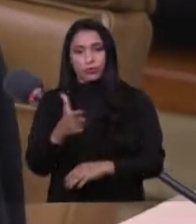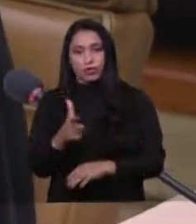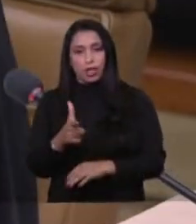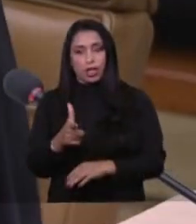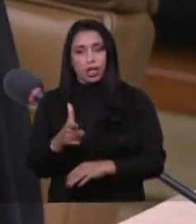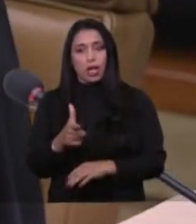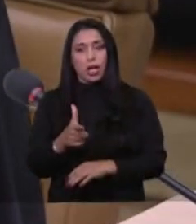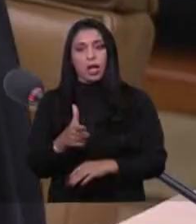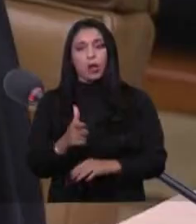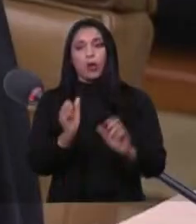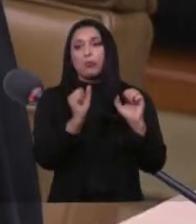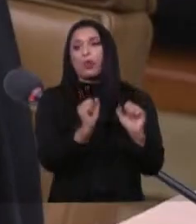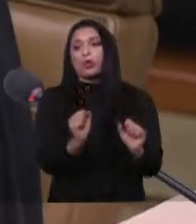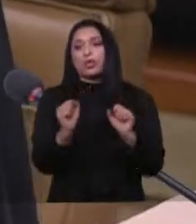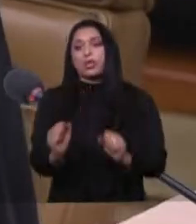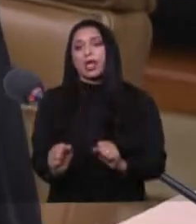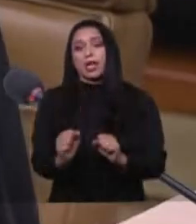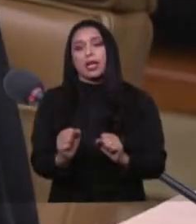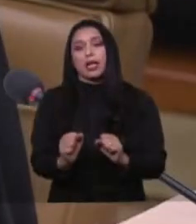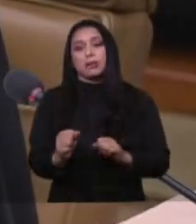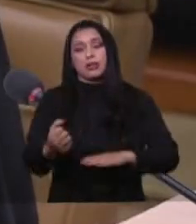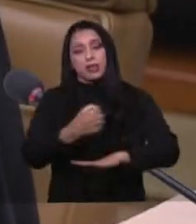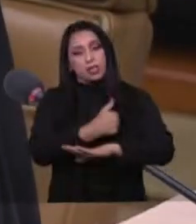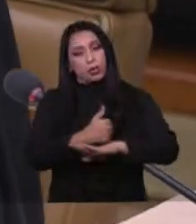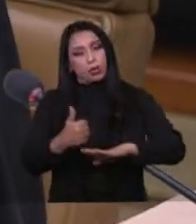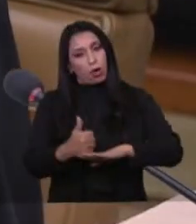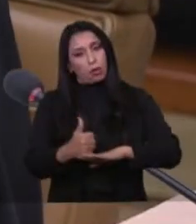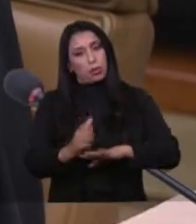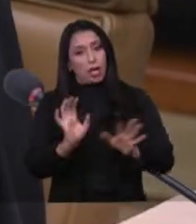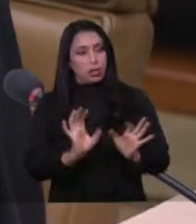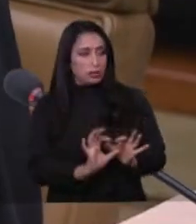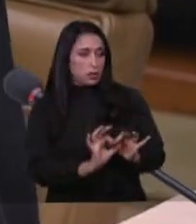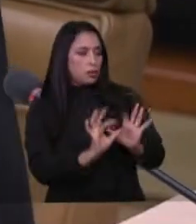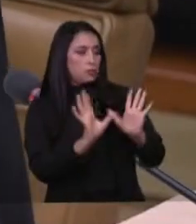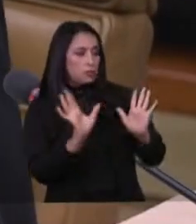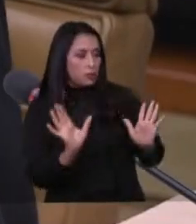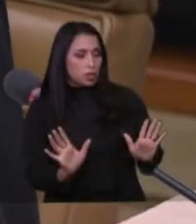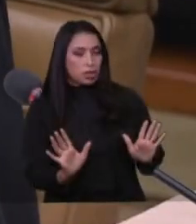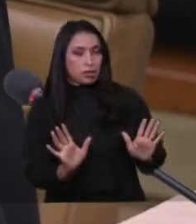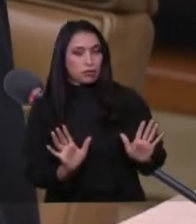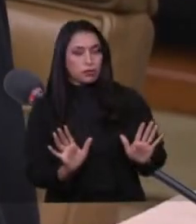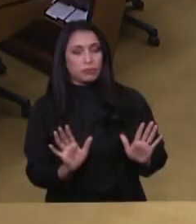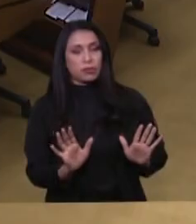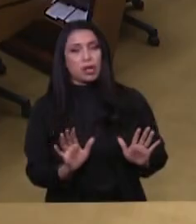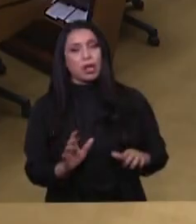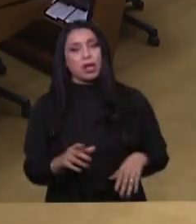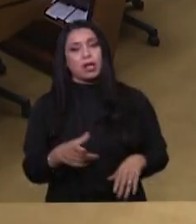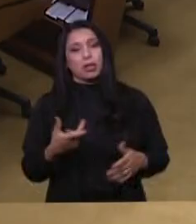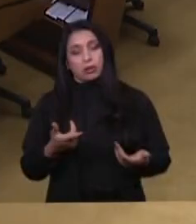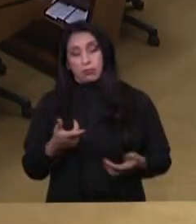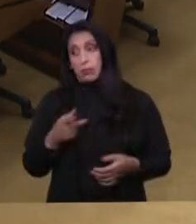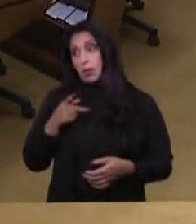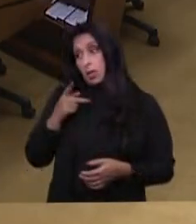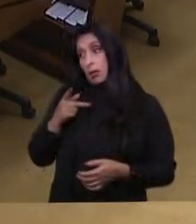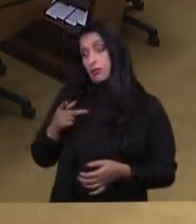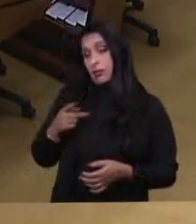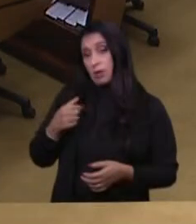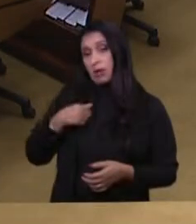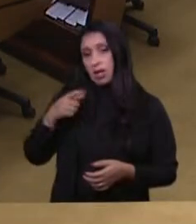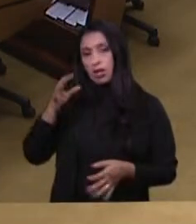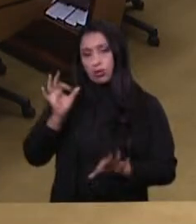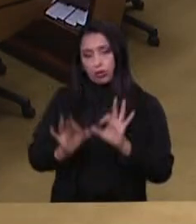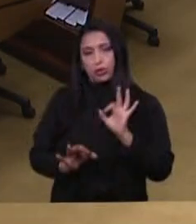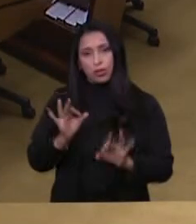Estado, então aí seria o caso de absolvição. Que eu também justifico como uma tentativa inidônea.